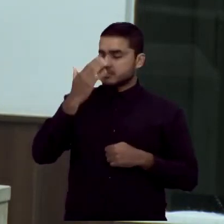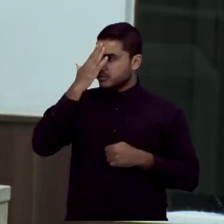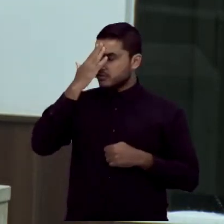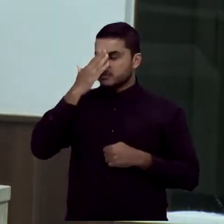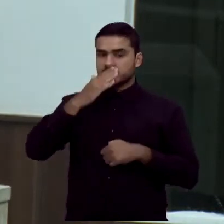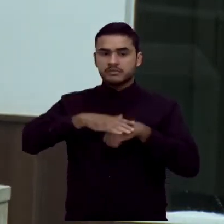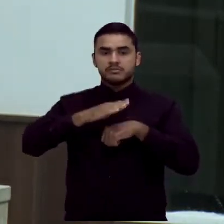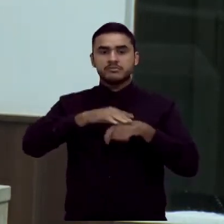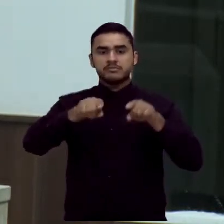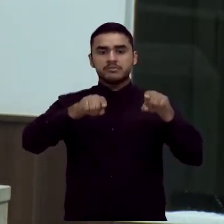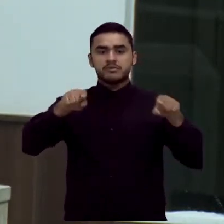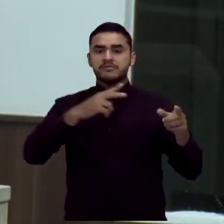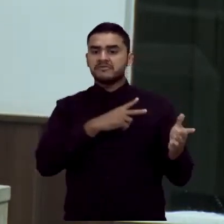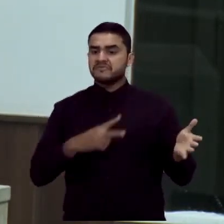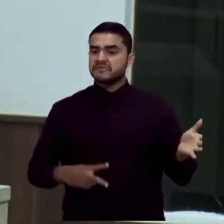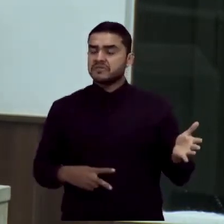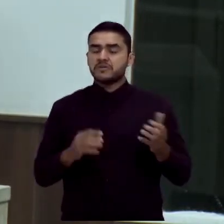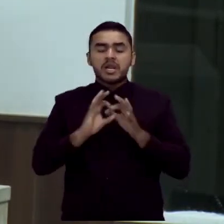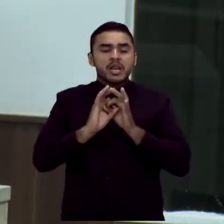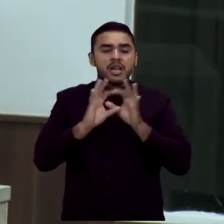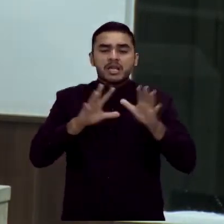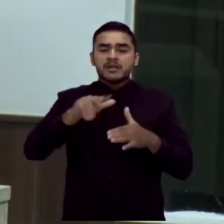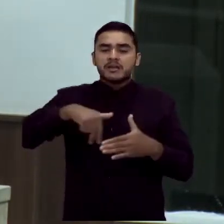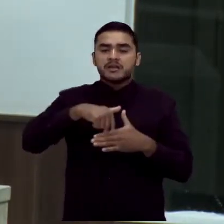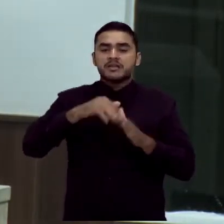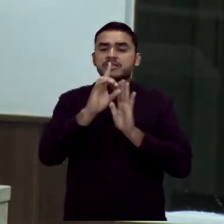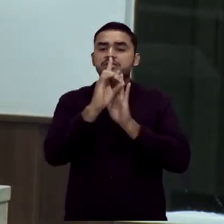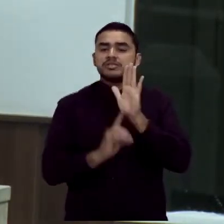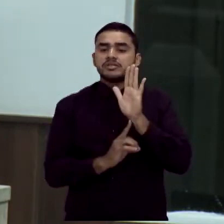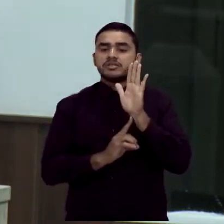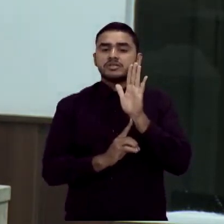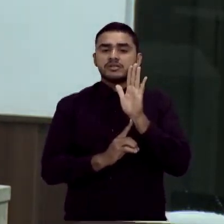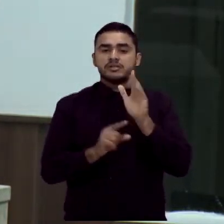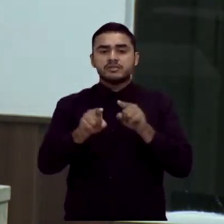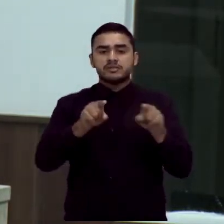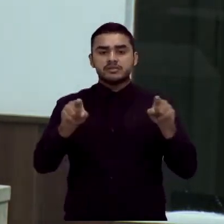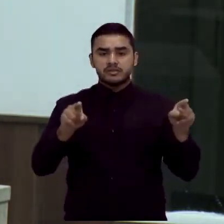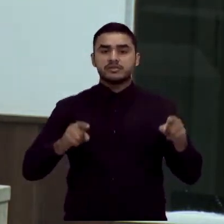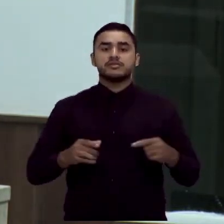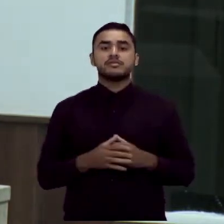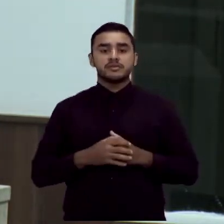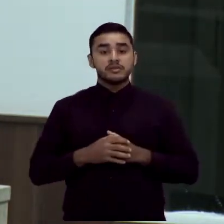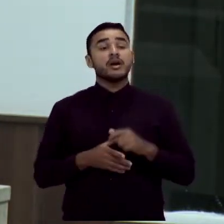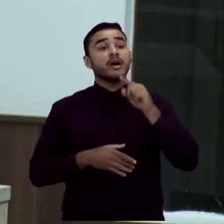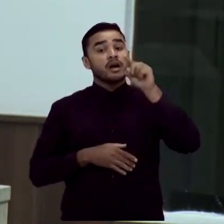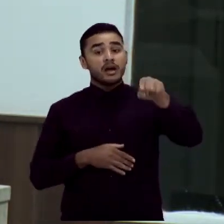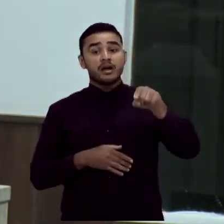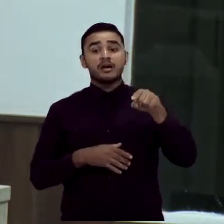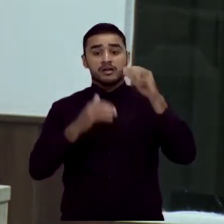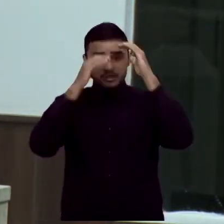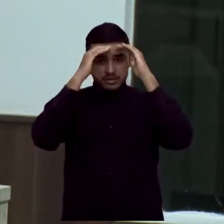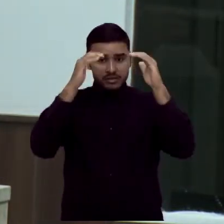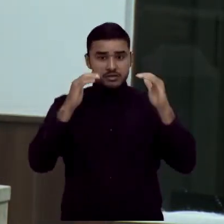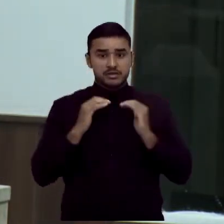sua ideia, concordando ou não concordando, tem um direito. Então, Vossa Excelência, a partir de hoje, pelo amor de Deus, me